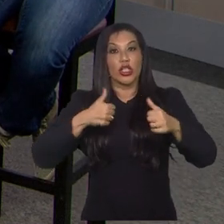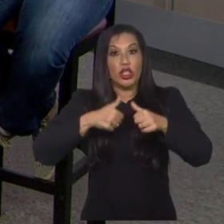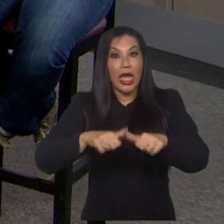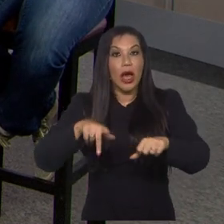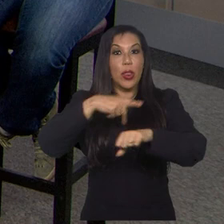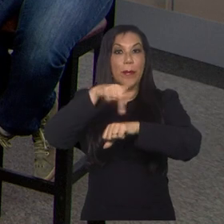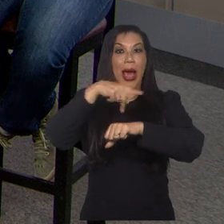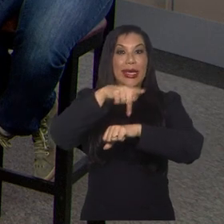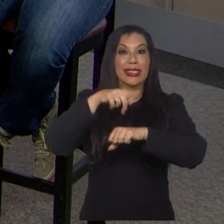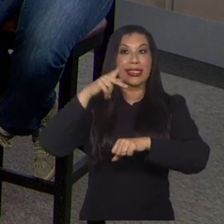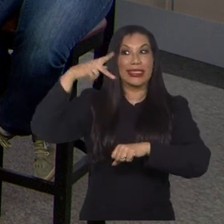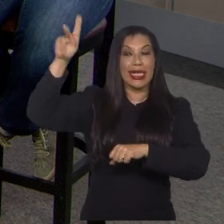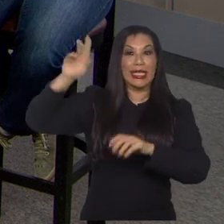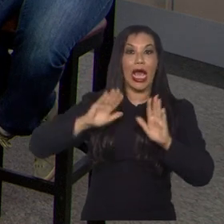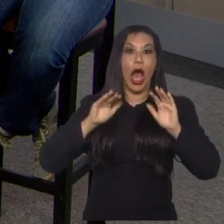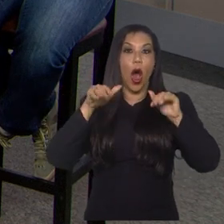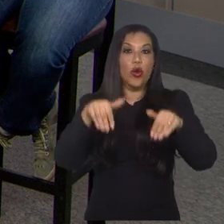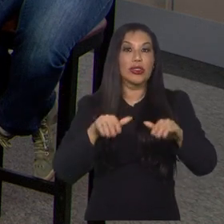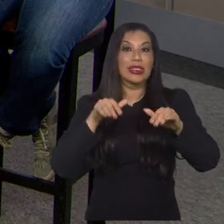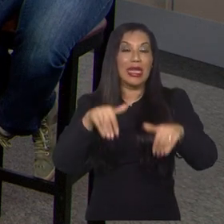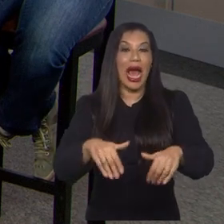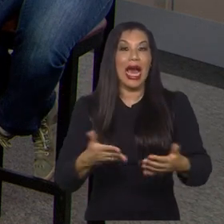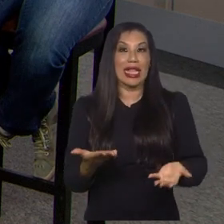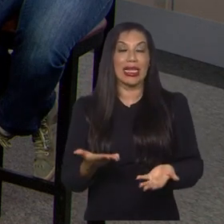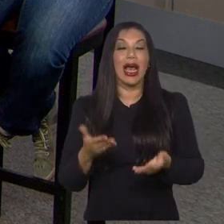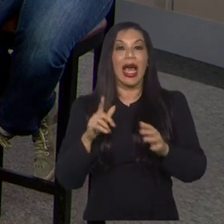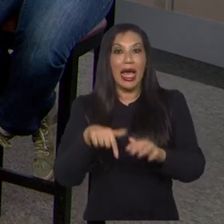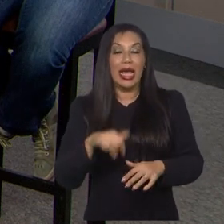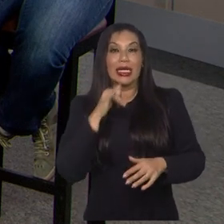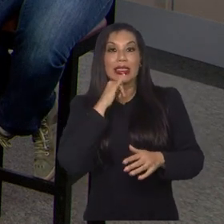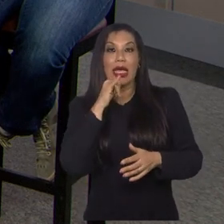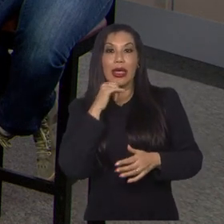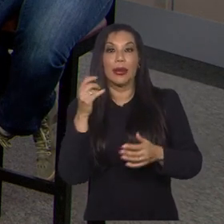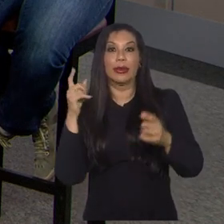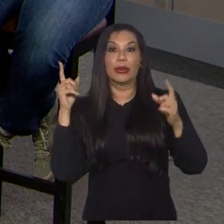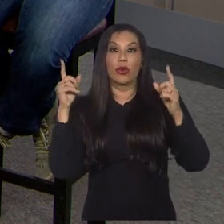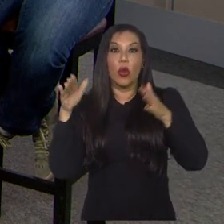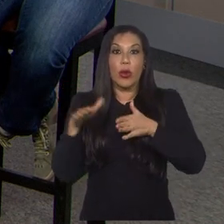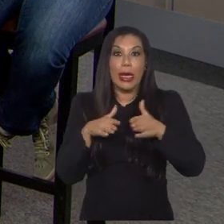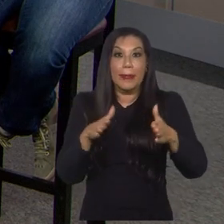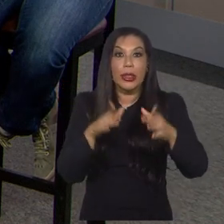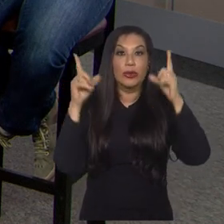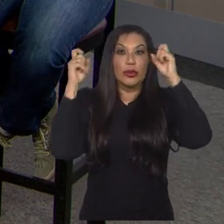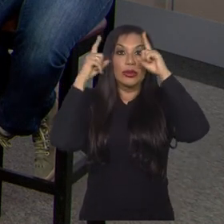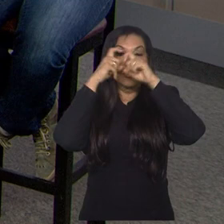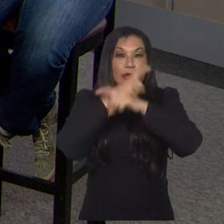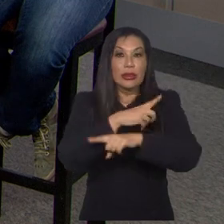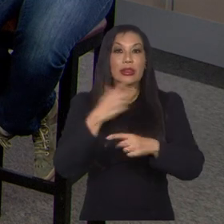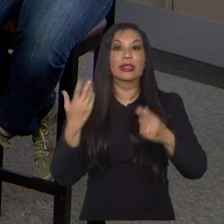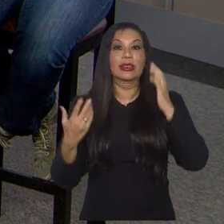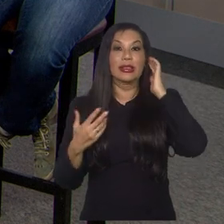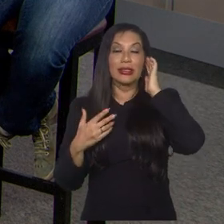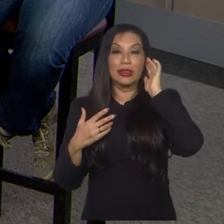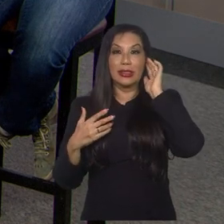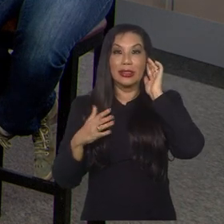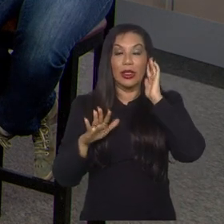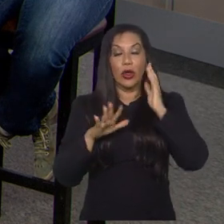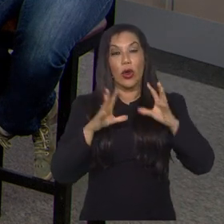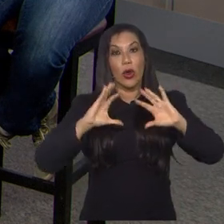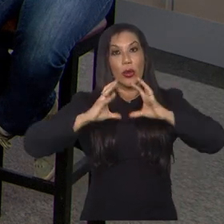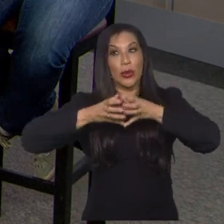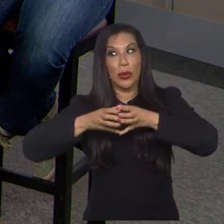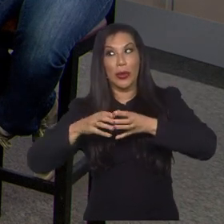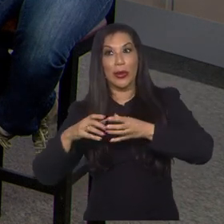A Austrália tem um chaveamento, um caminho muito complicado, né? A Austrália que tá ali do lado de chave do Brasil para